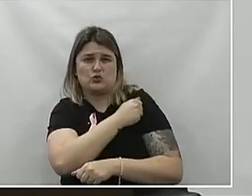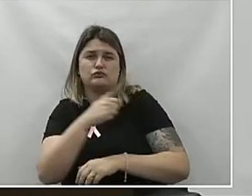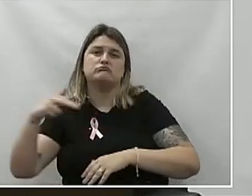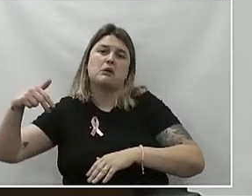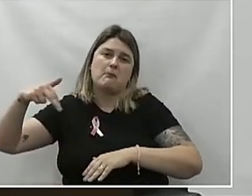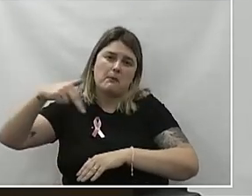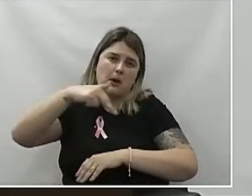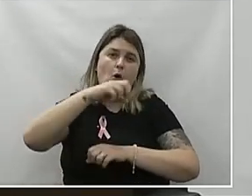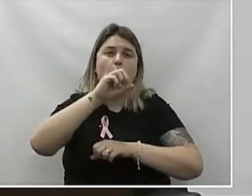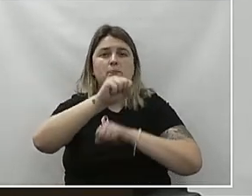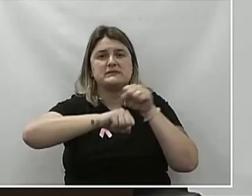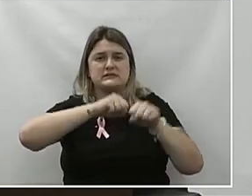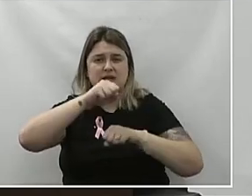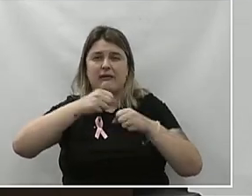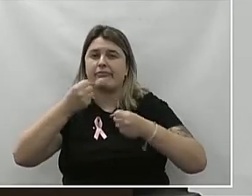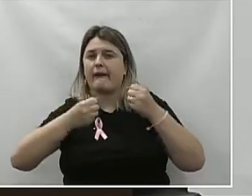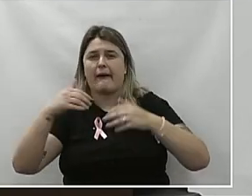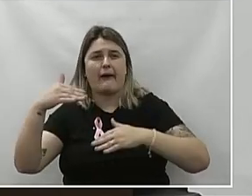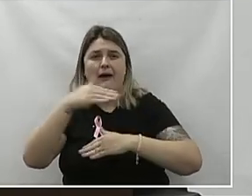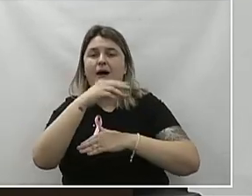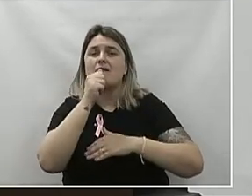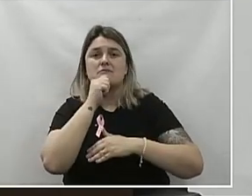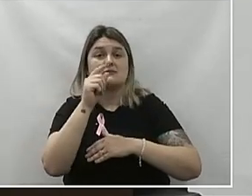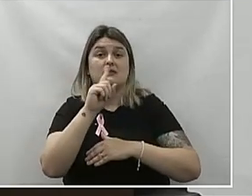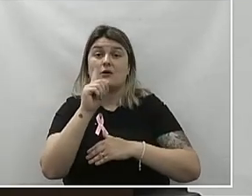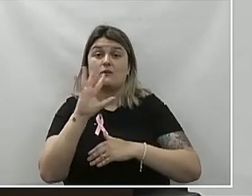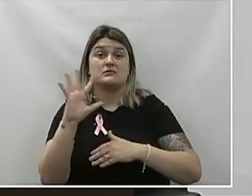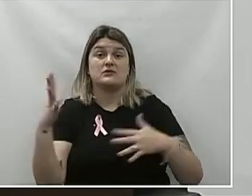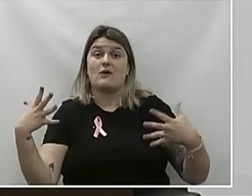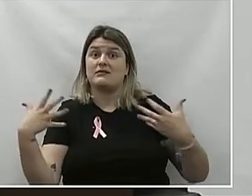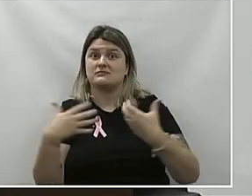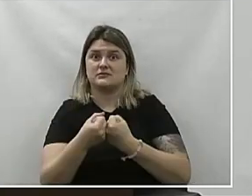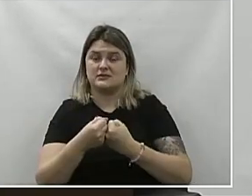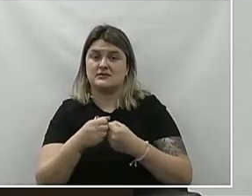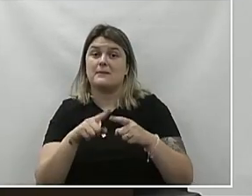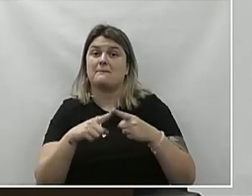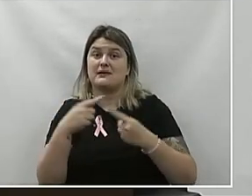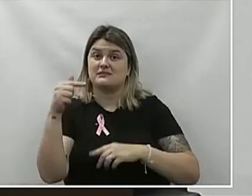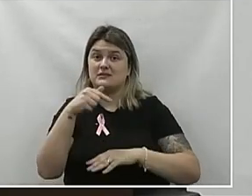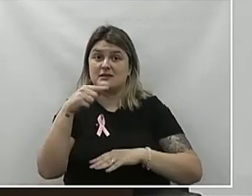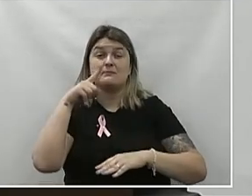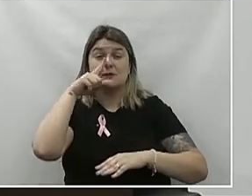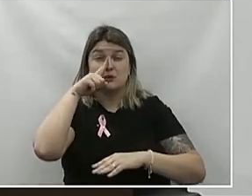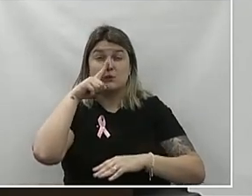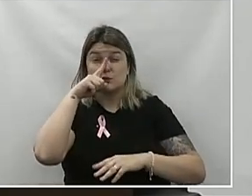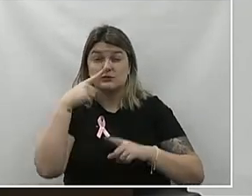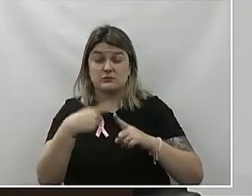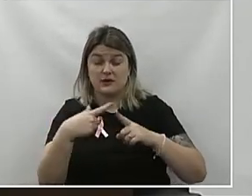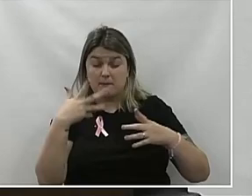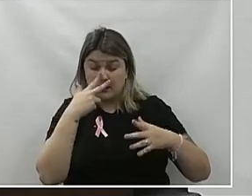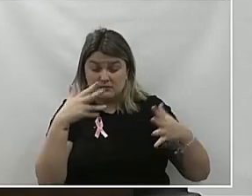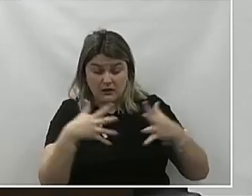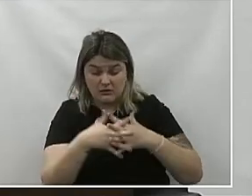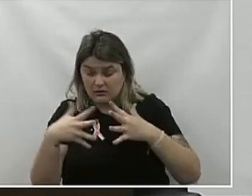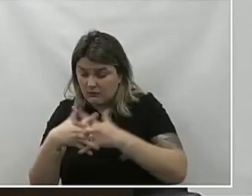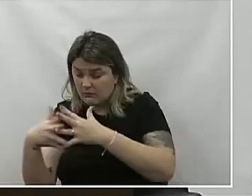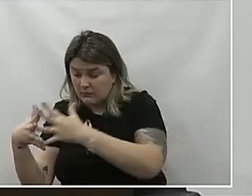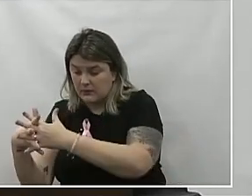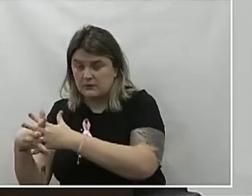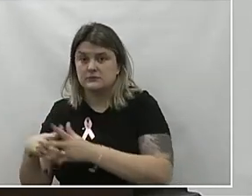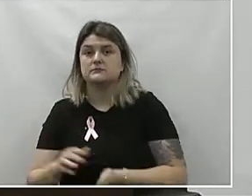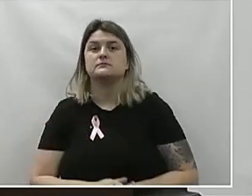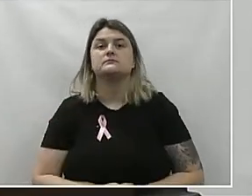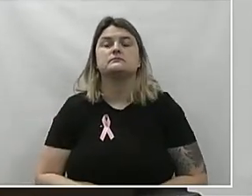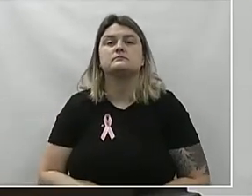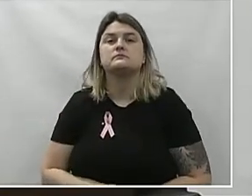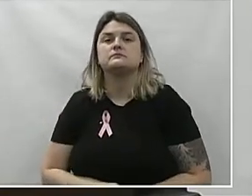Ainda bem que até o momento não aconteceu nenhum acidente fatal lá porque nós já tivemos ali mesmo quando as fotos